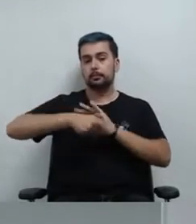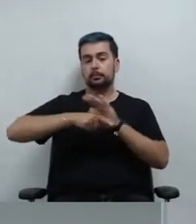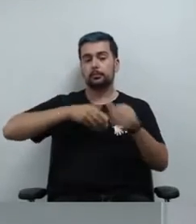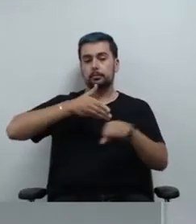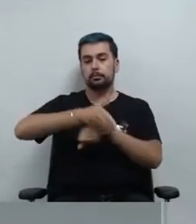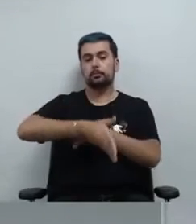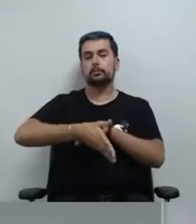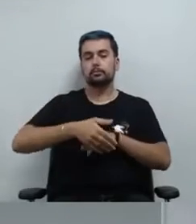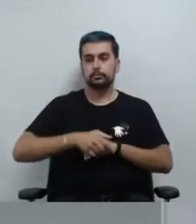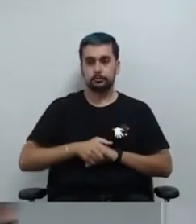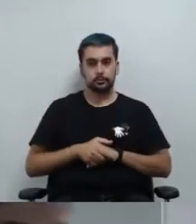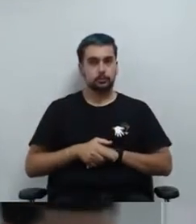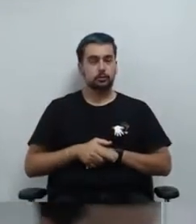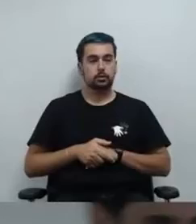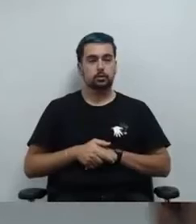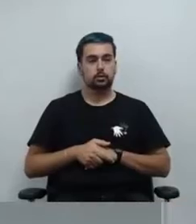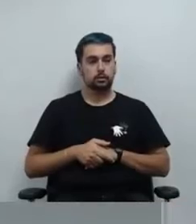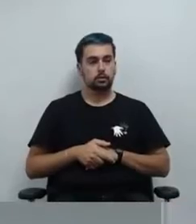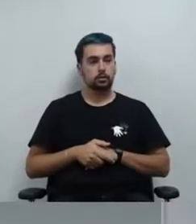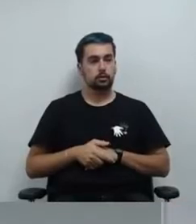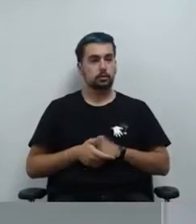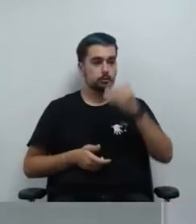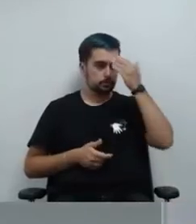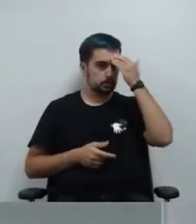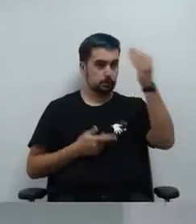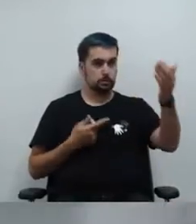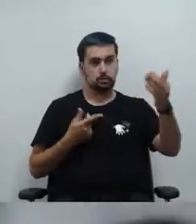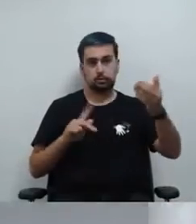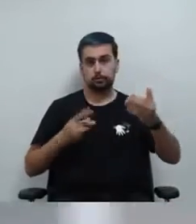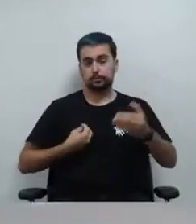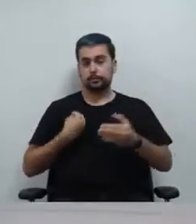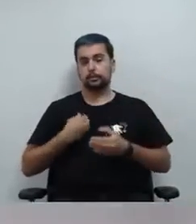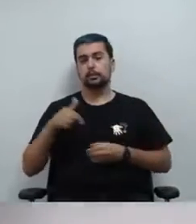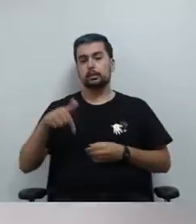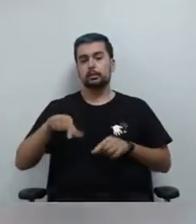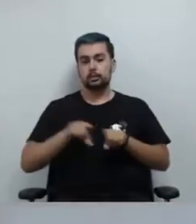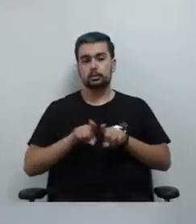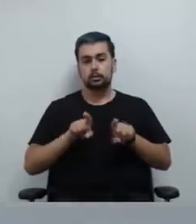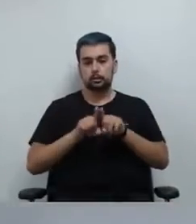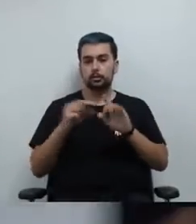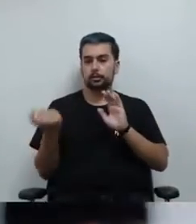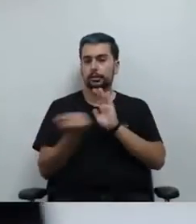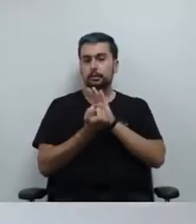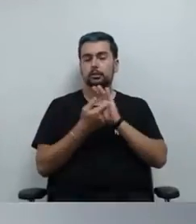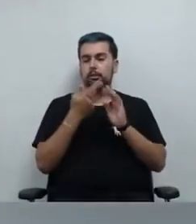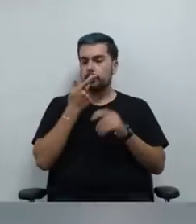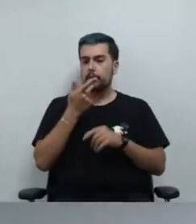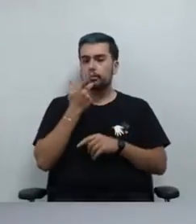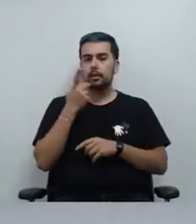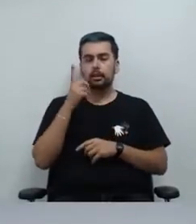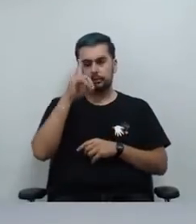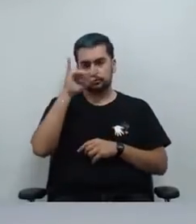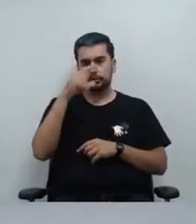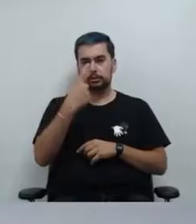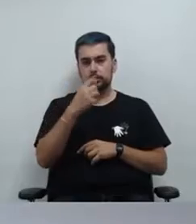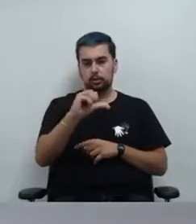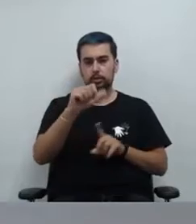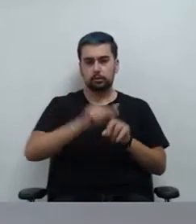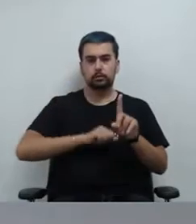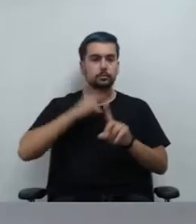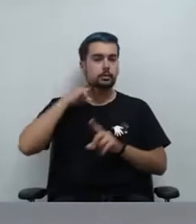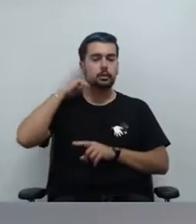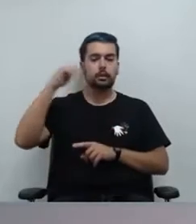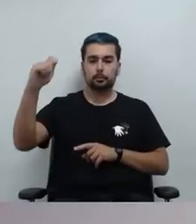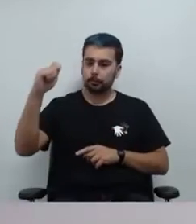Obrigado. Muito obrigado, Paulo, mais uma vez pela sua presença aqui, também pelo registro que marca o dia 19 de abril, esse dia